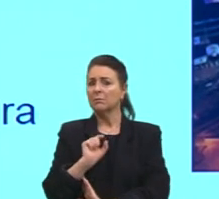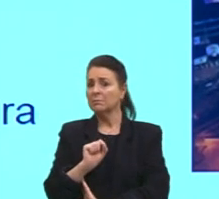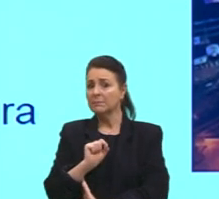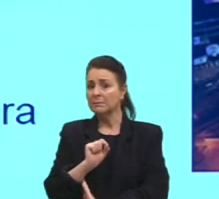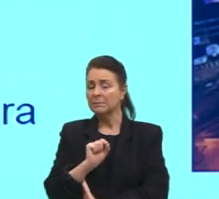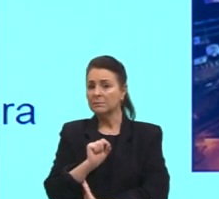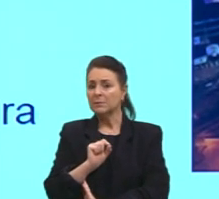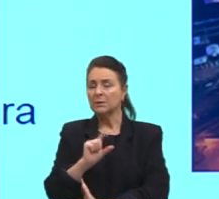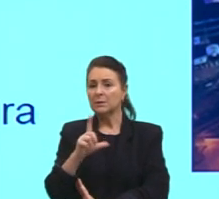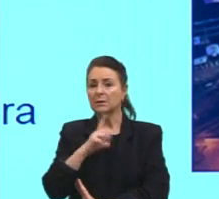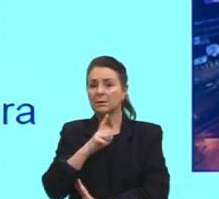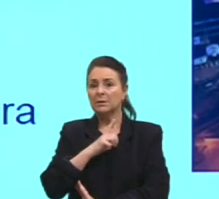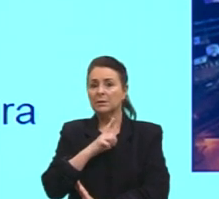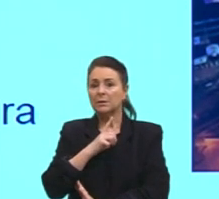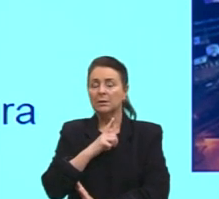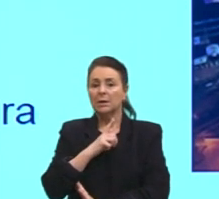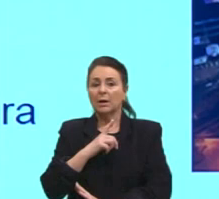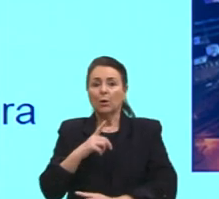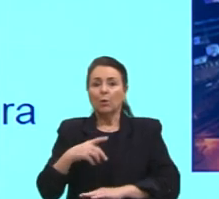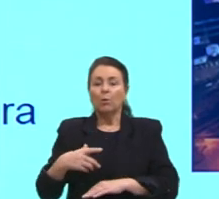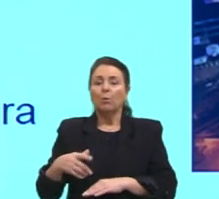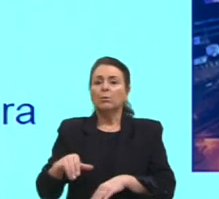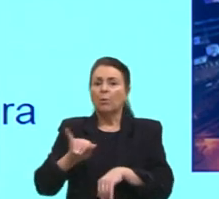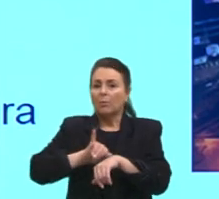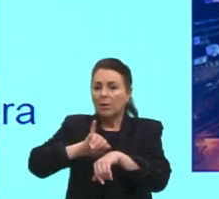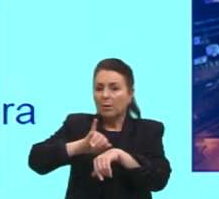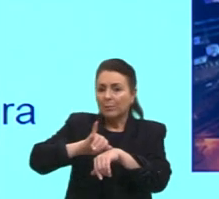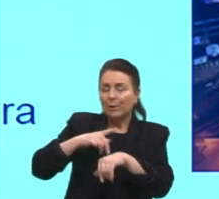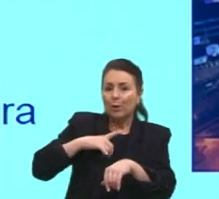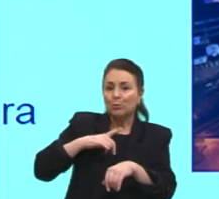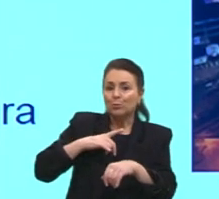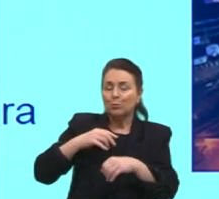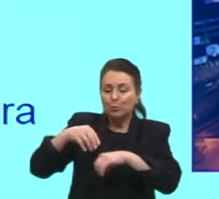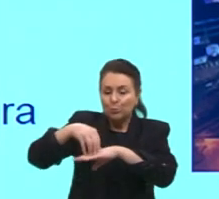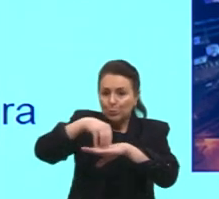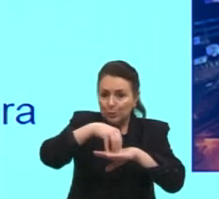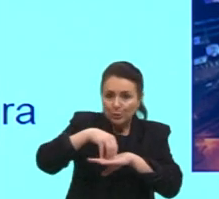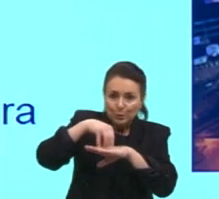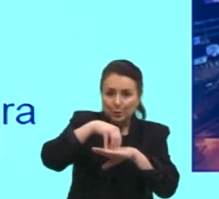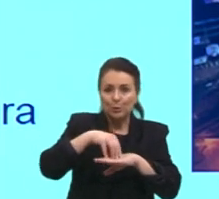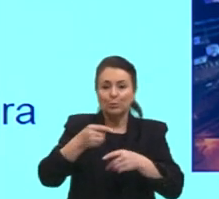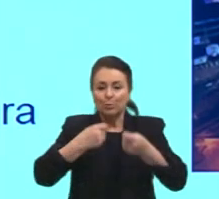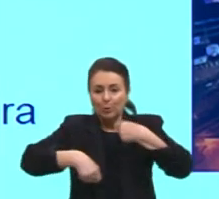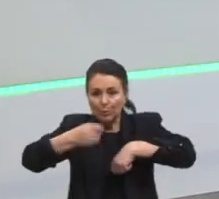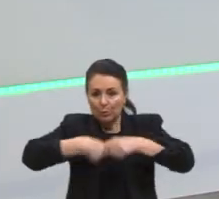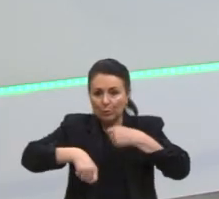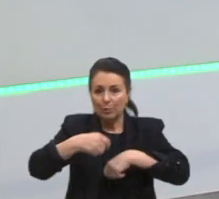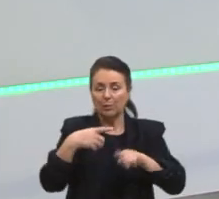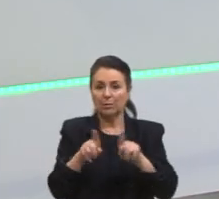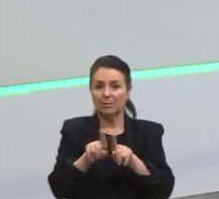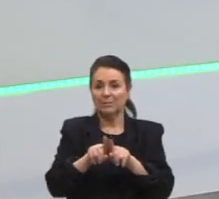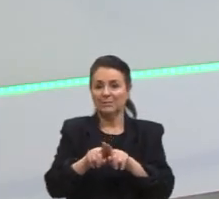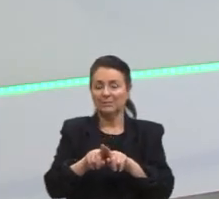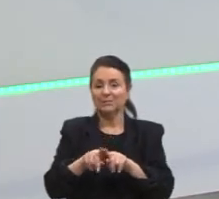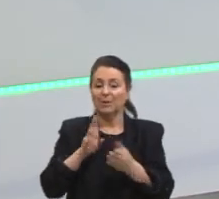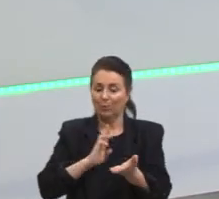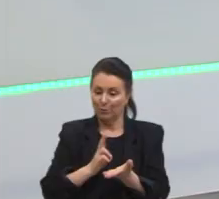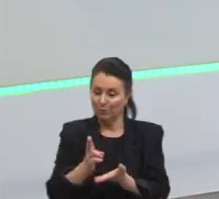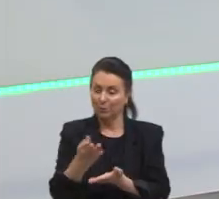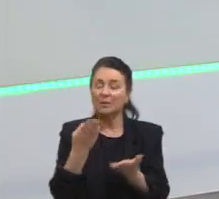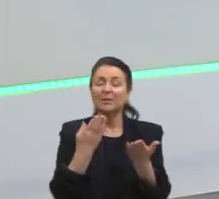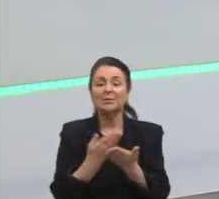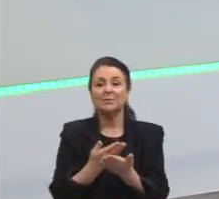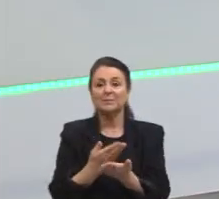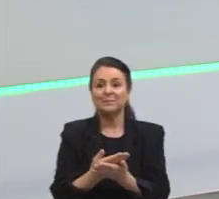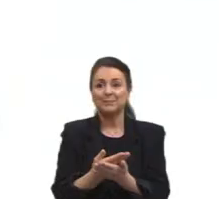ter né uma capital do Turismo capital Econômica né Mundial aquela coisa toda né Vamos passar então mais um slide